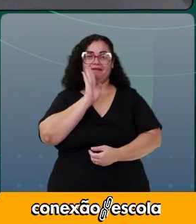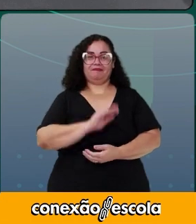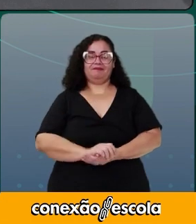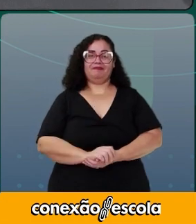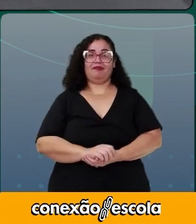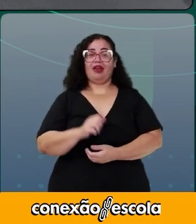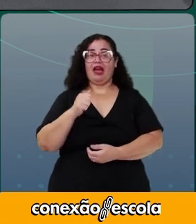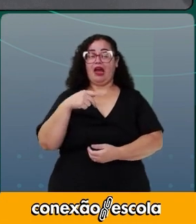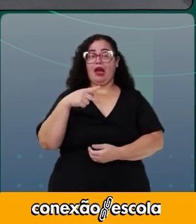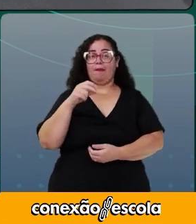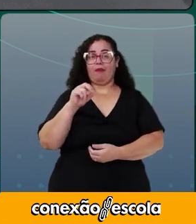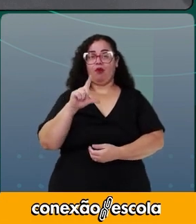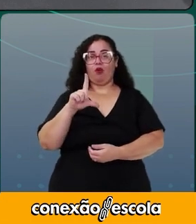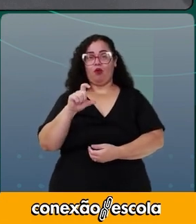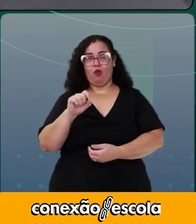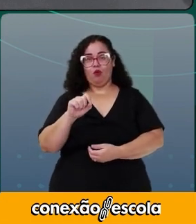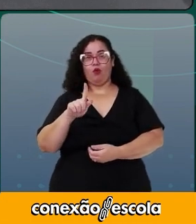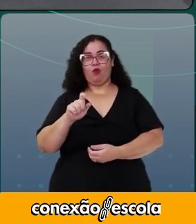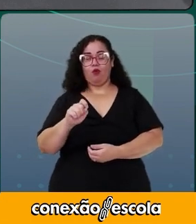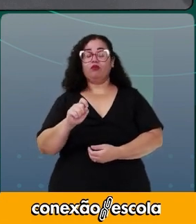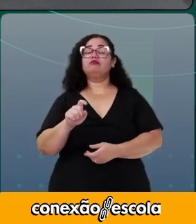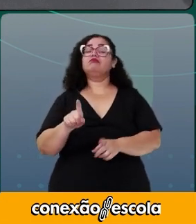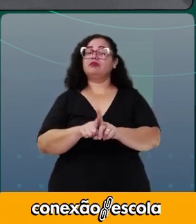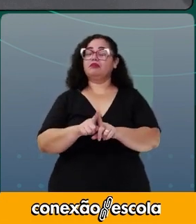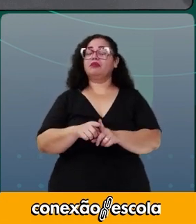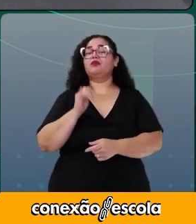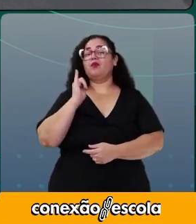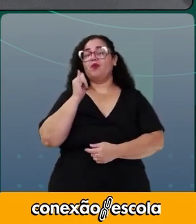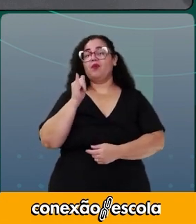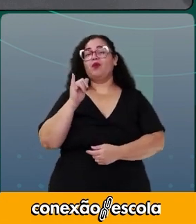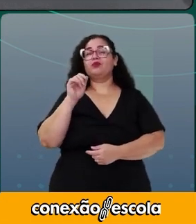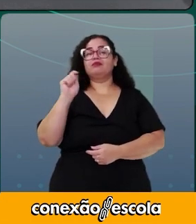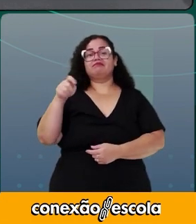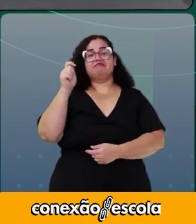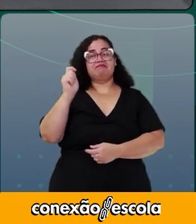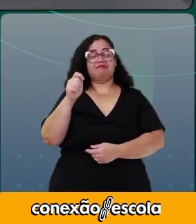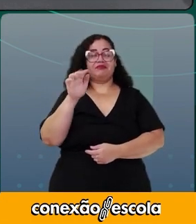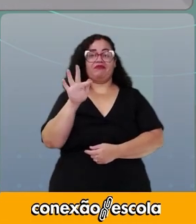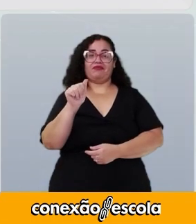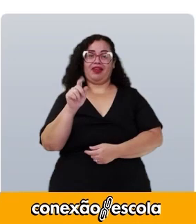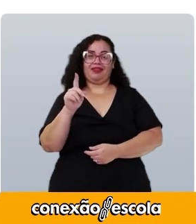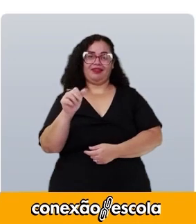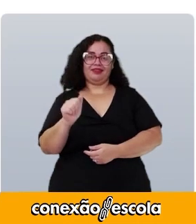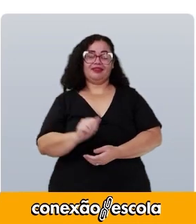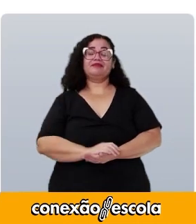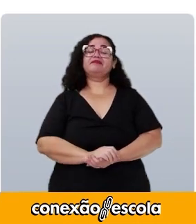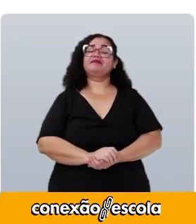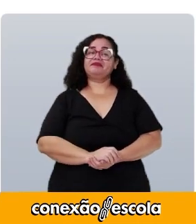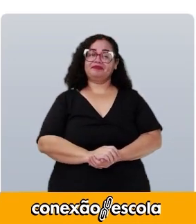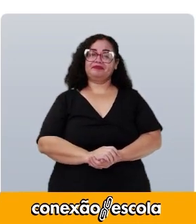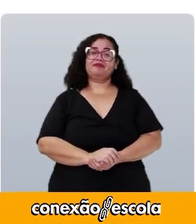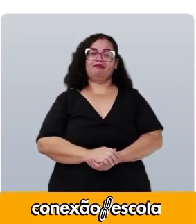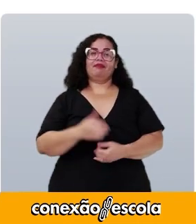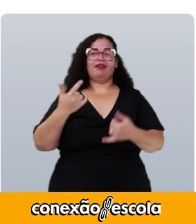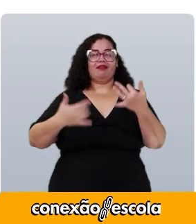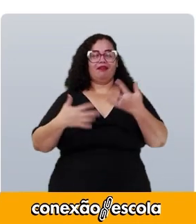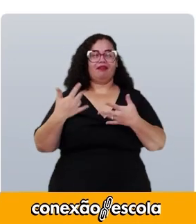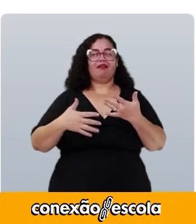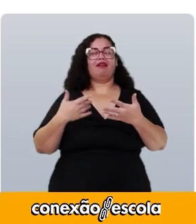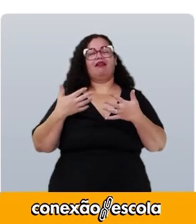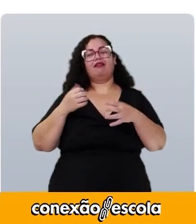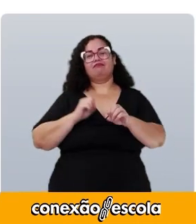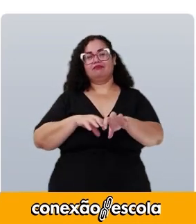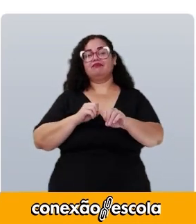o apólogo e o conto de fadas. Bem, então, nessa sequência didática que estamos